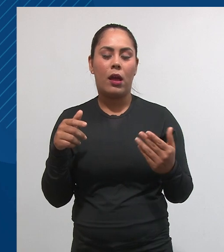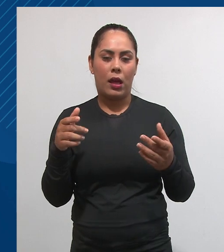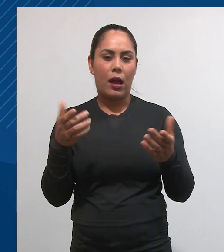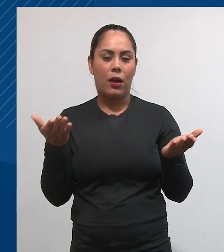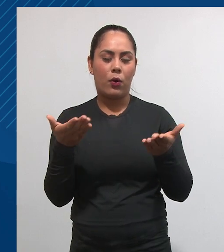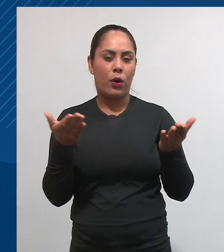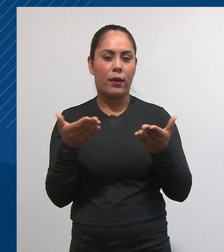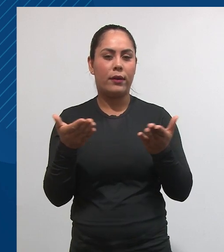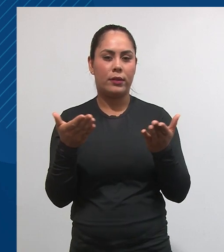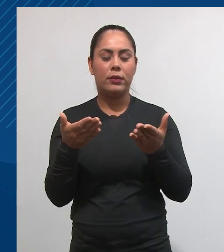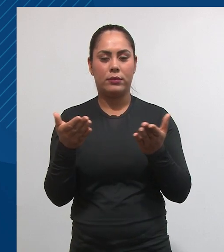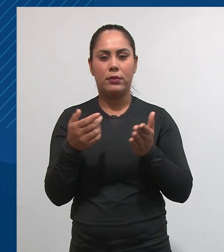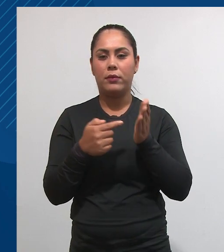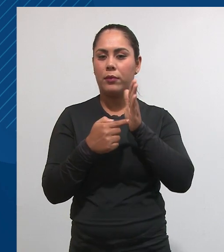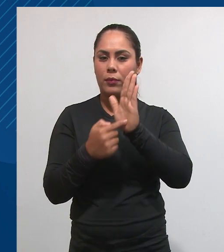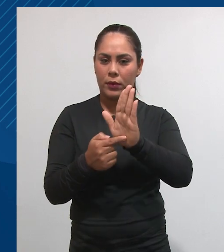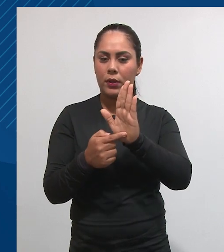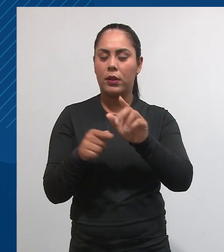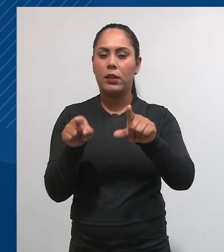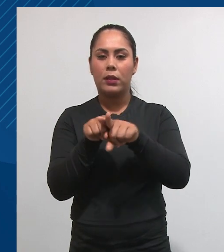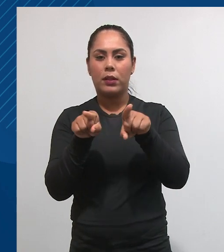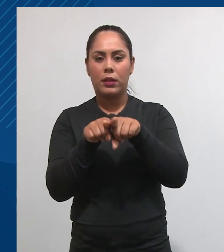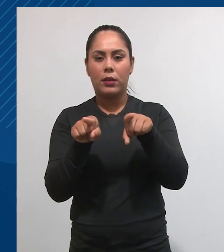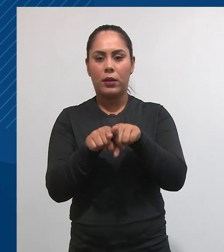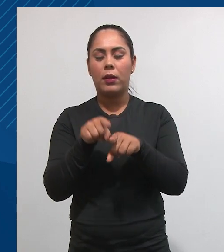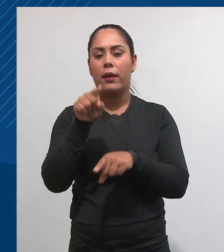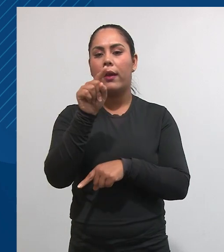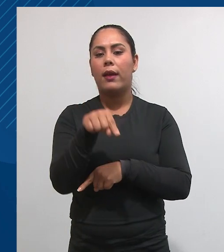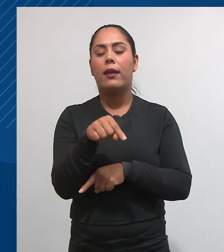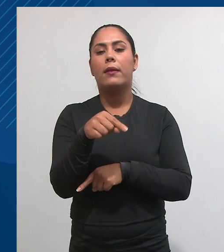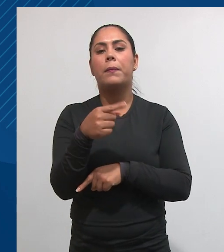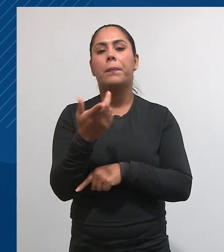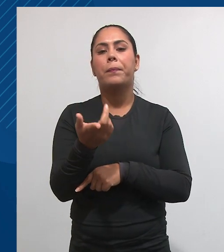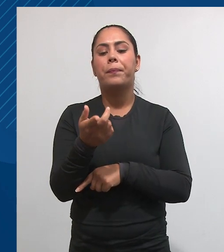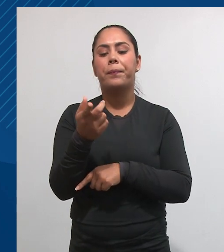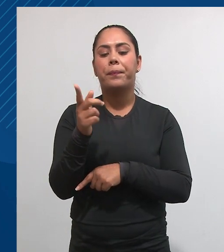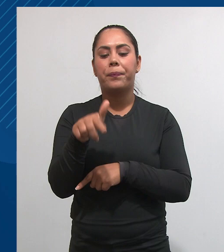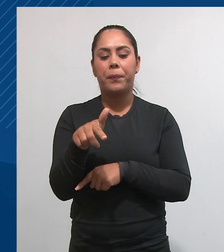até trazer presente aqui uma